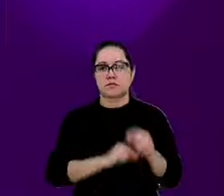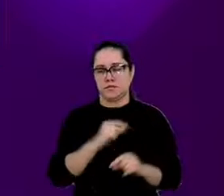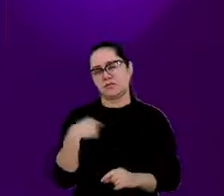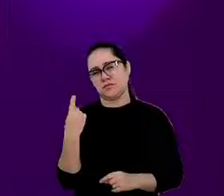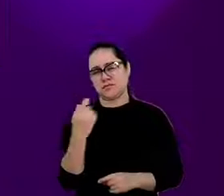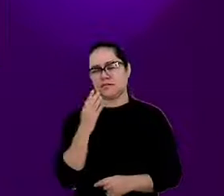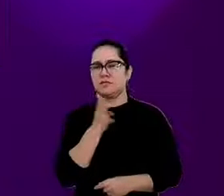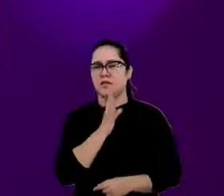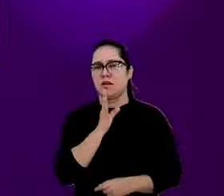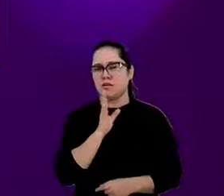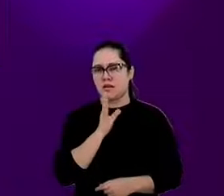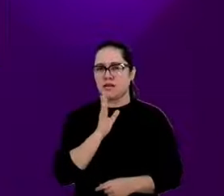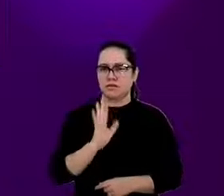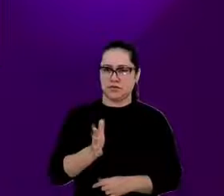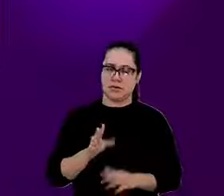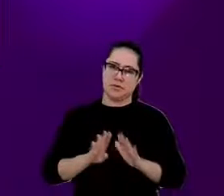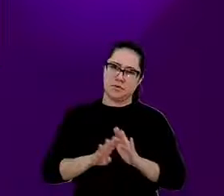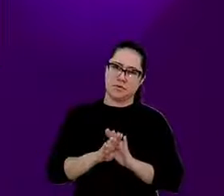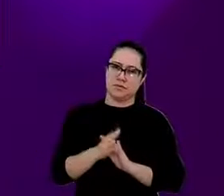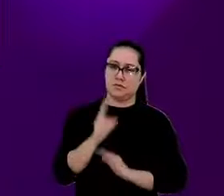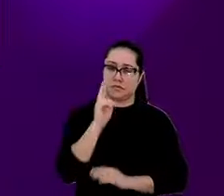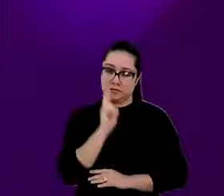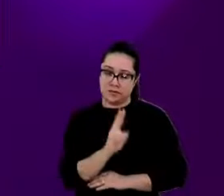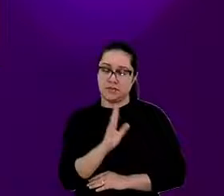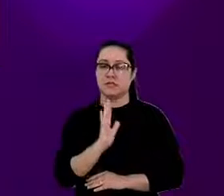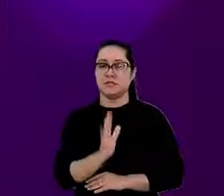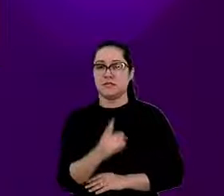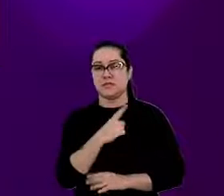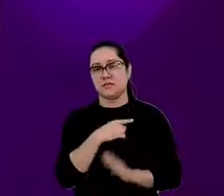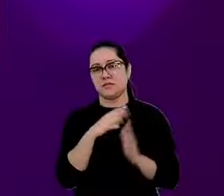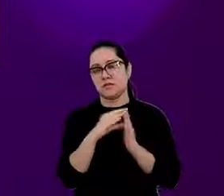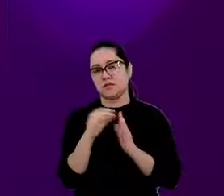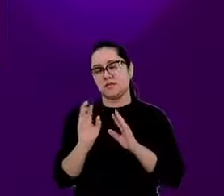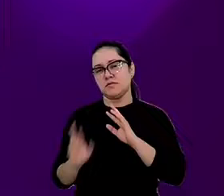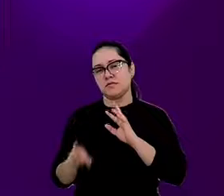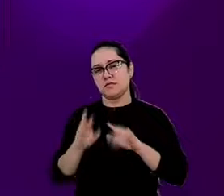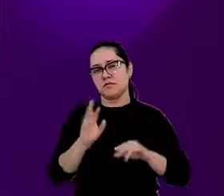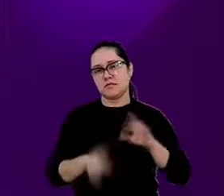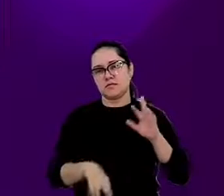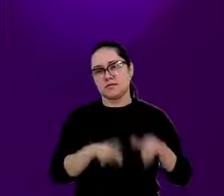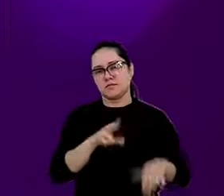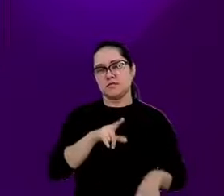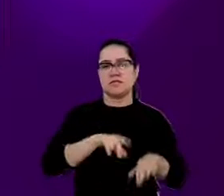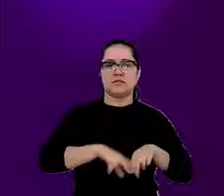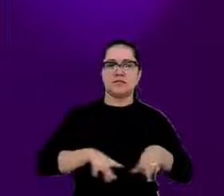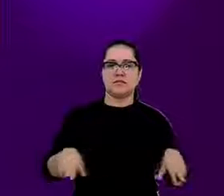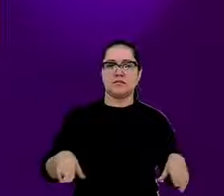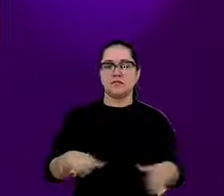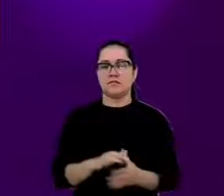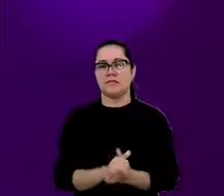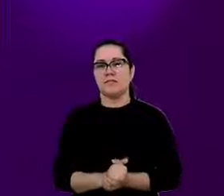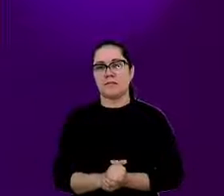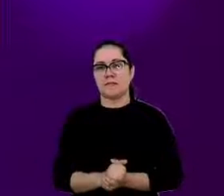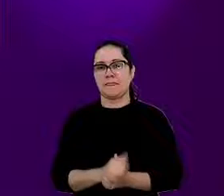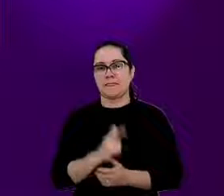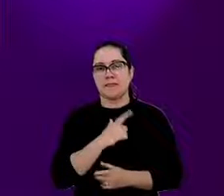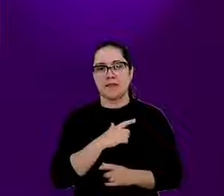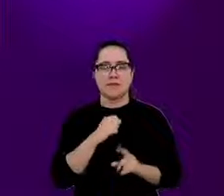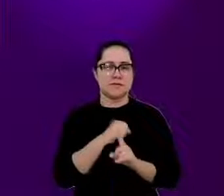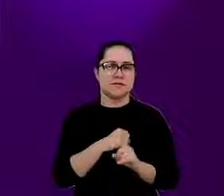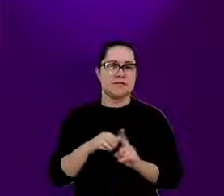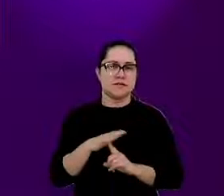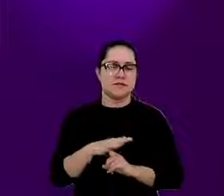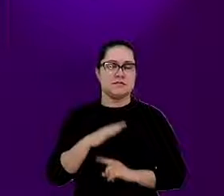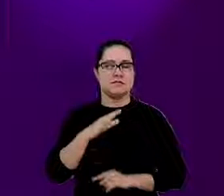a ver isso através de diferentes modelos nossos, desde o score Framingham, o score que a gente tem da Sociedade